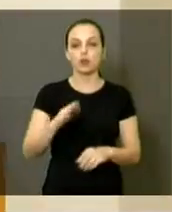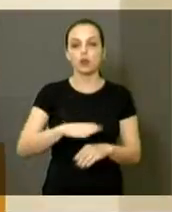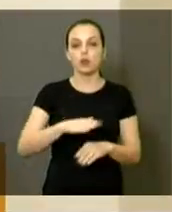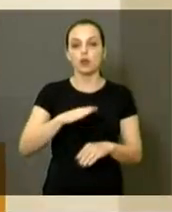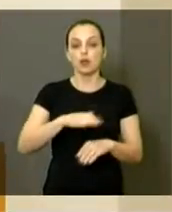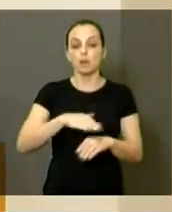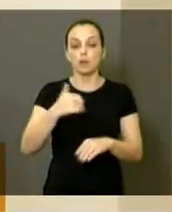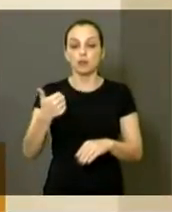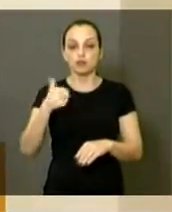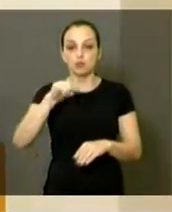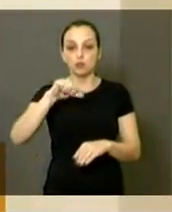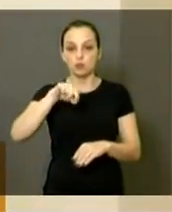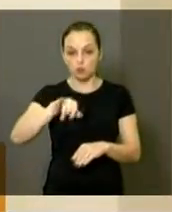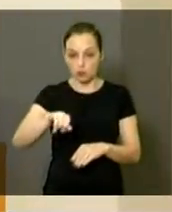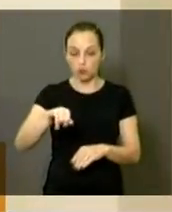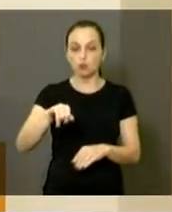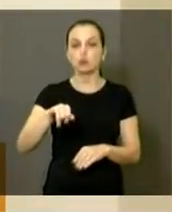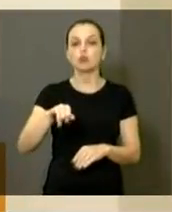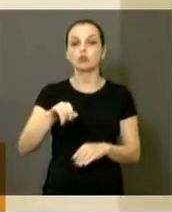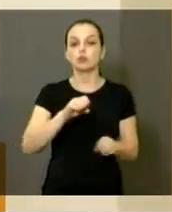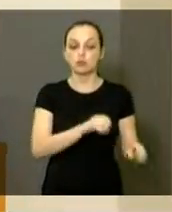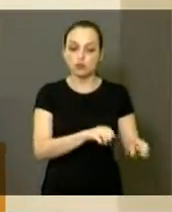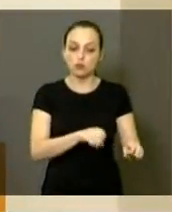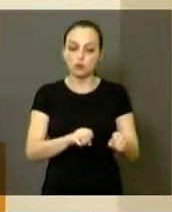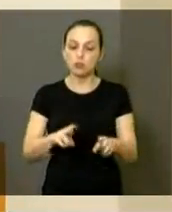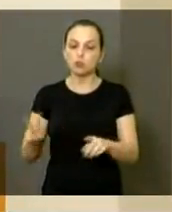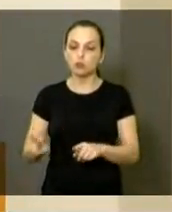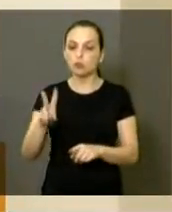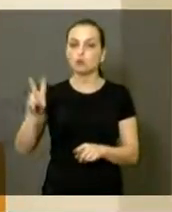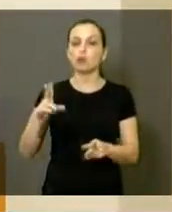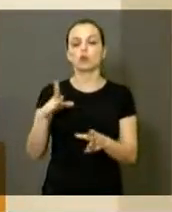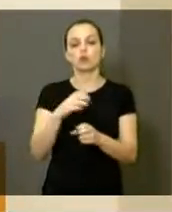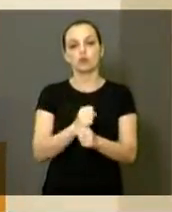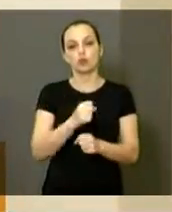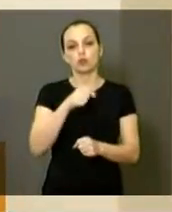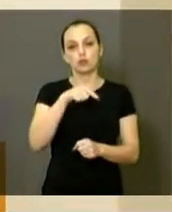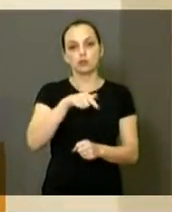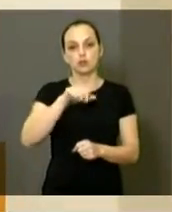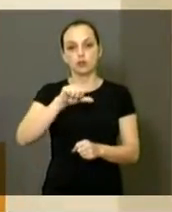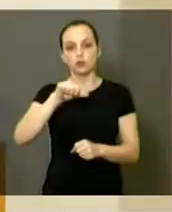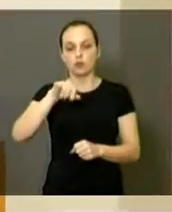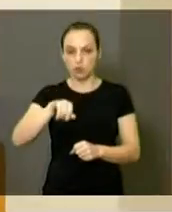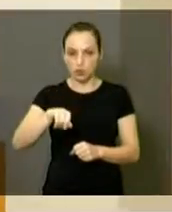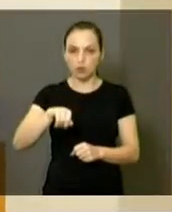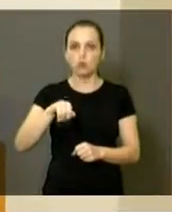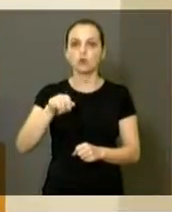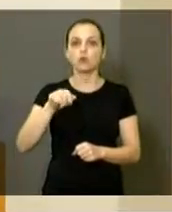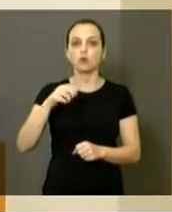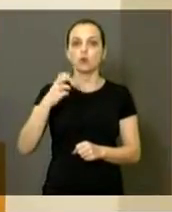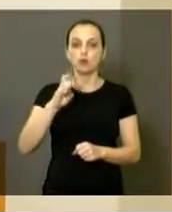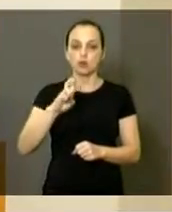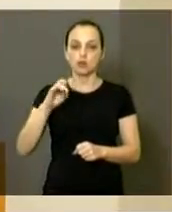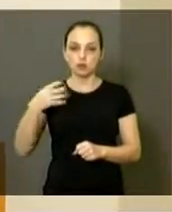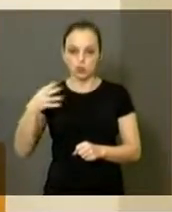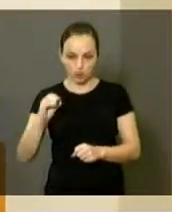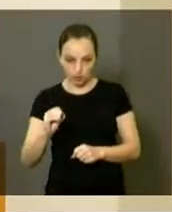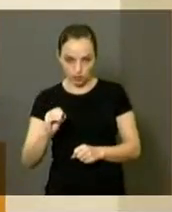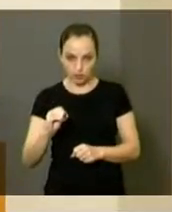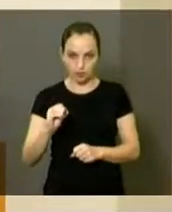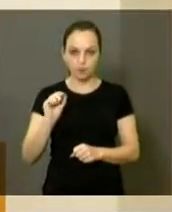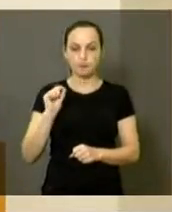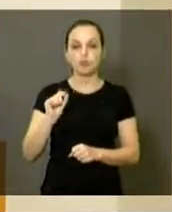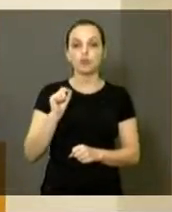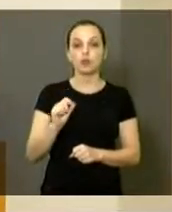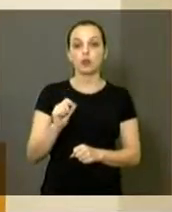na educação, totalizando um valor de 79.540. você, milhões.